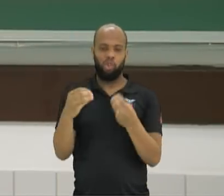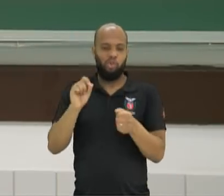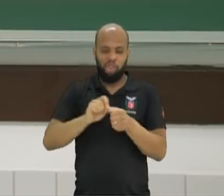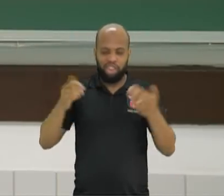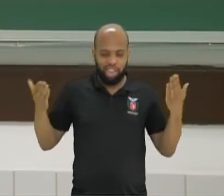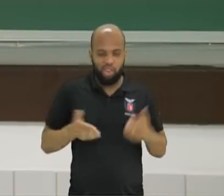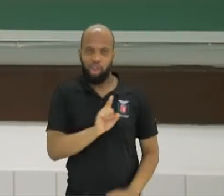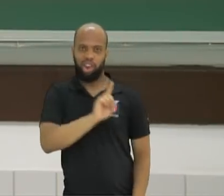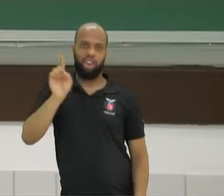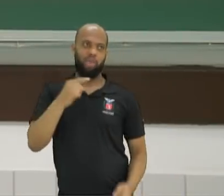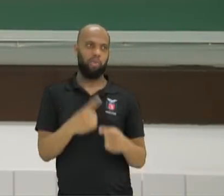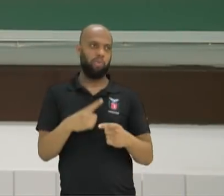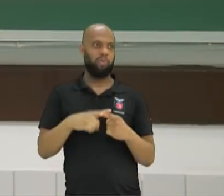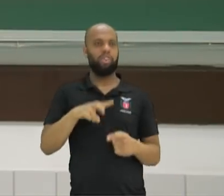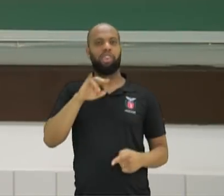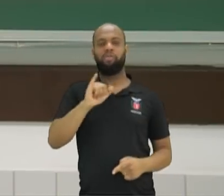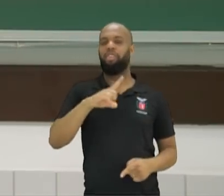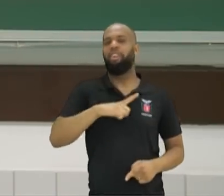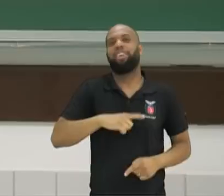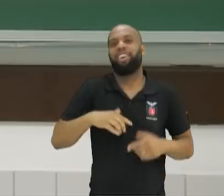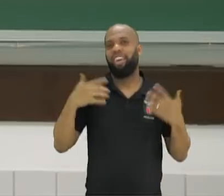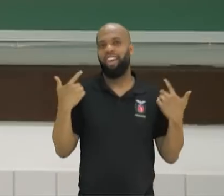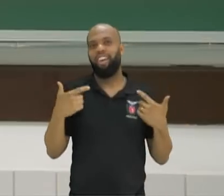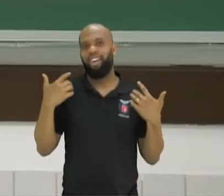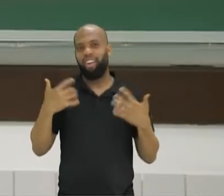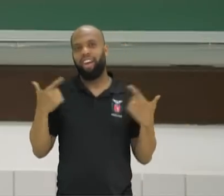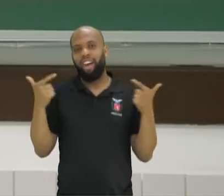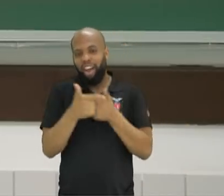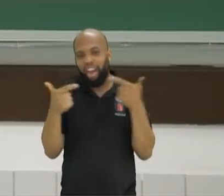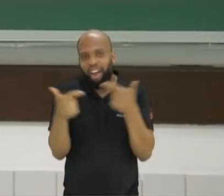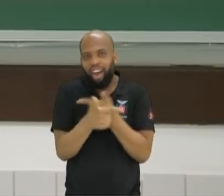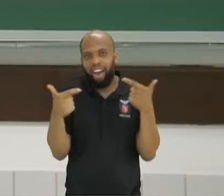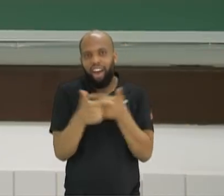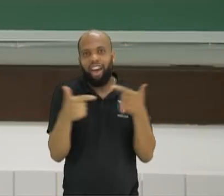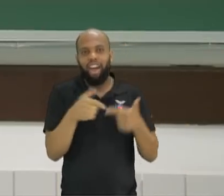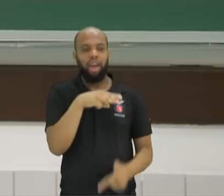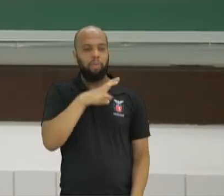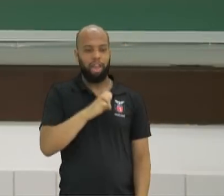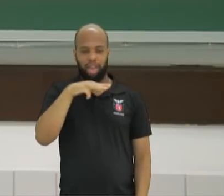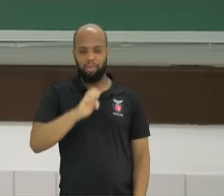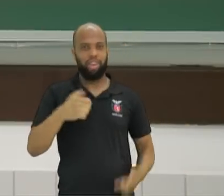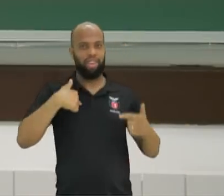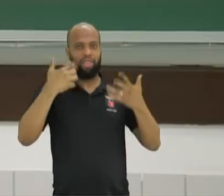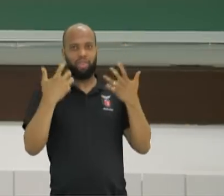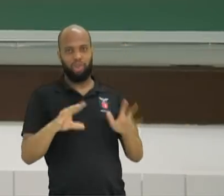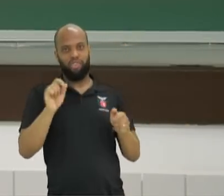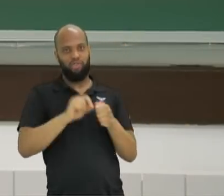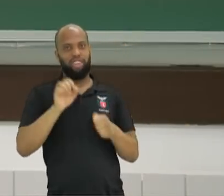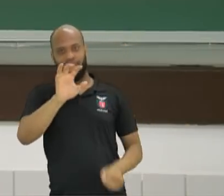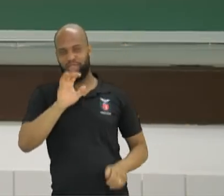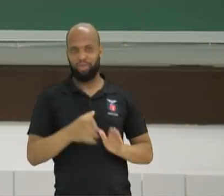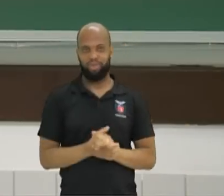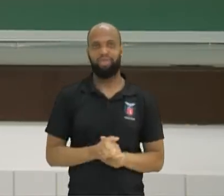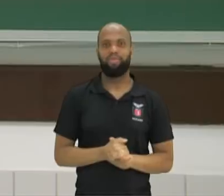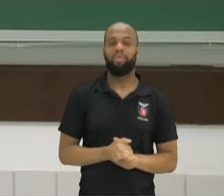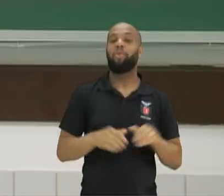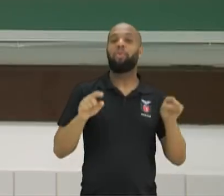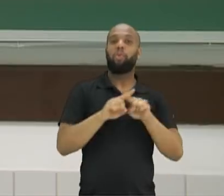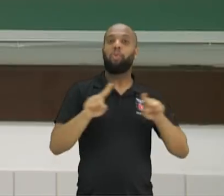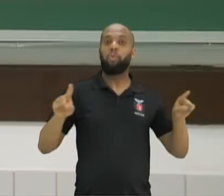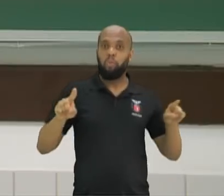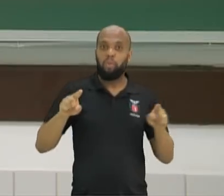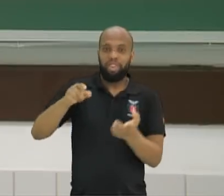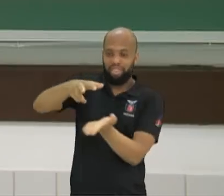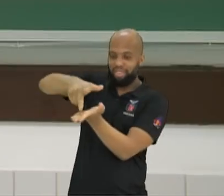tá bom? Porque vai ser, né? Eu vou virar um meme aqui, então não vou me arriscar a fazer, tá certo? Mas o